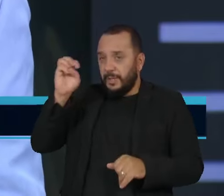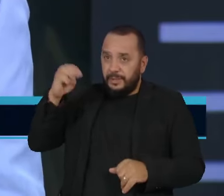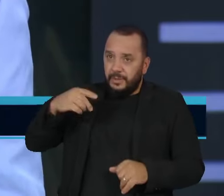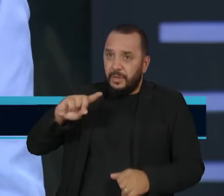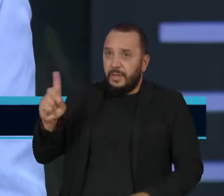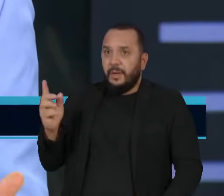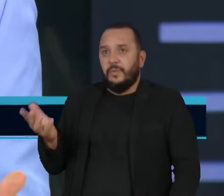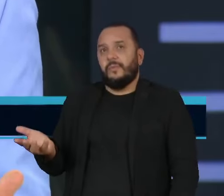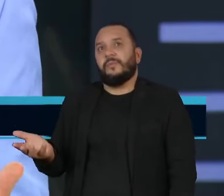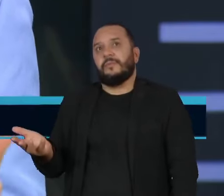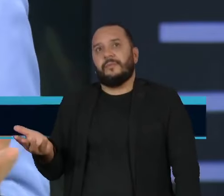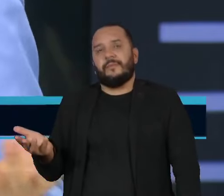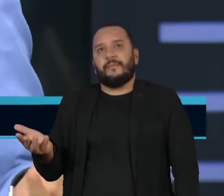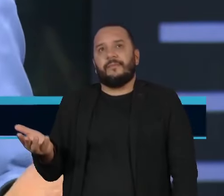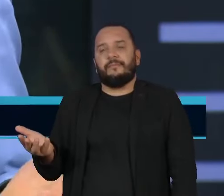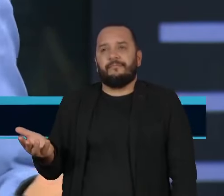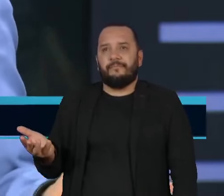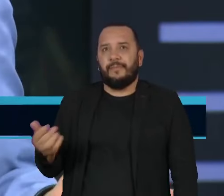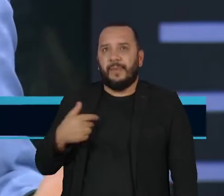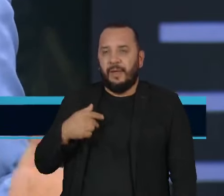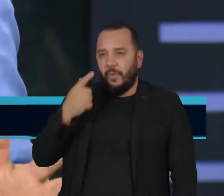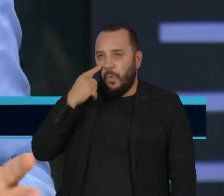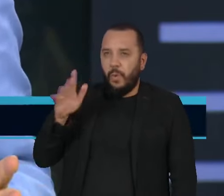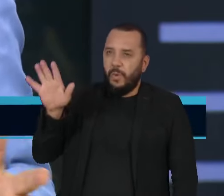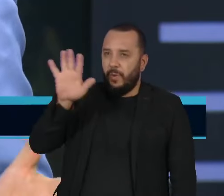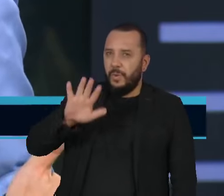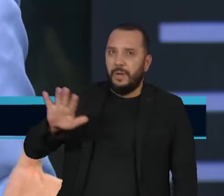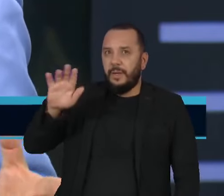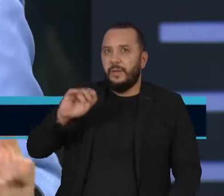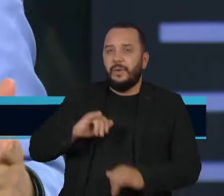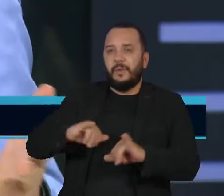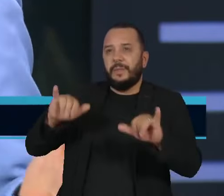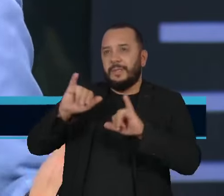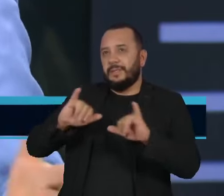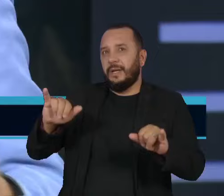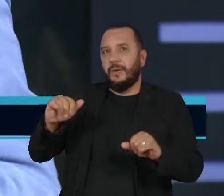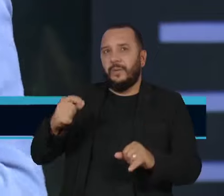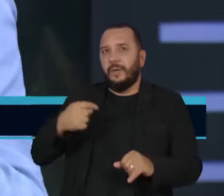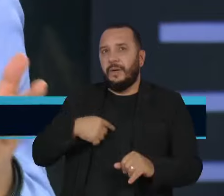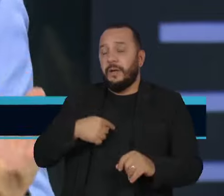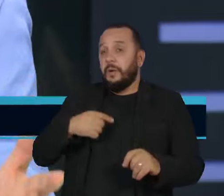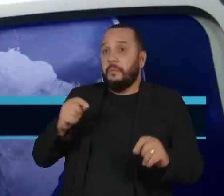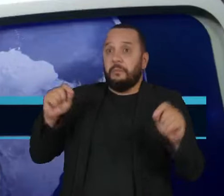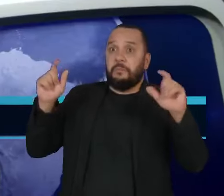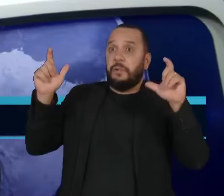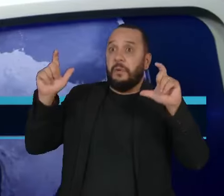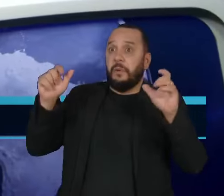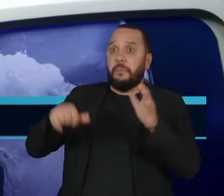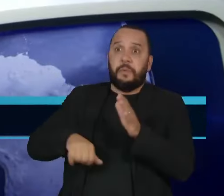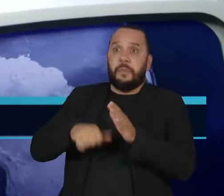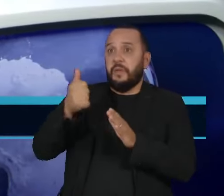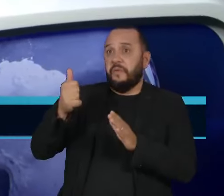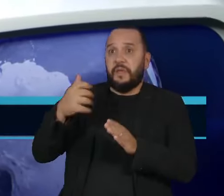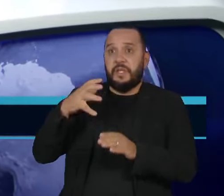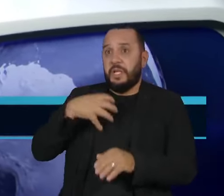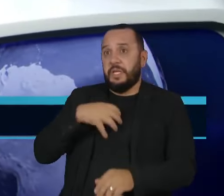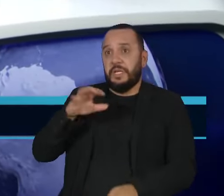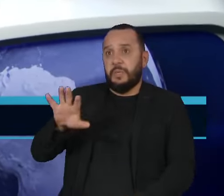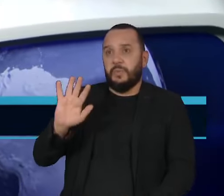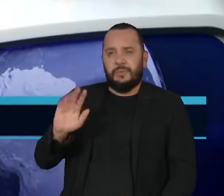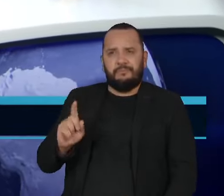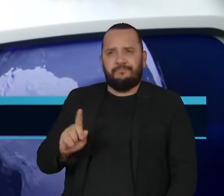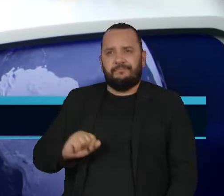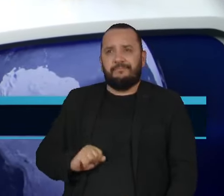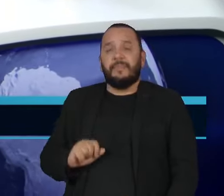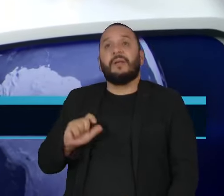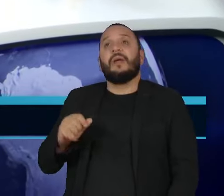Né? Eu olhando esse comercial, não é algo que eu fico chocado, nossa, nunca tinha visto um comercial desse. Quem